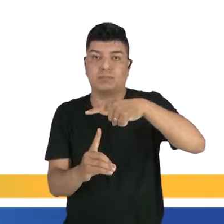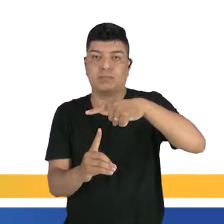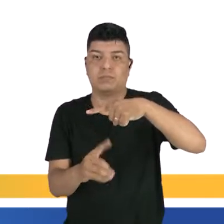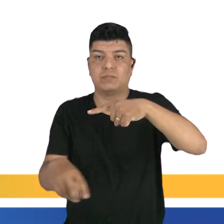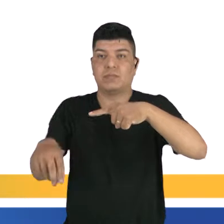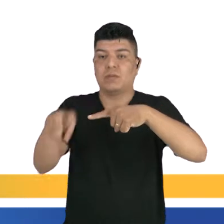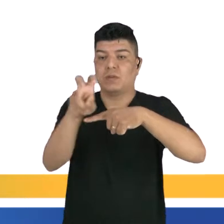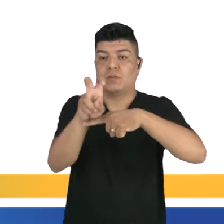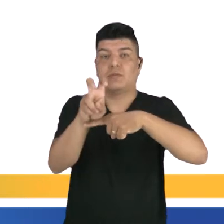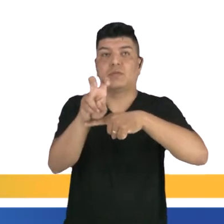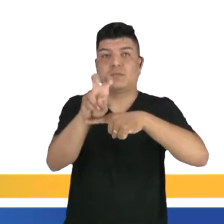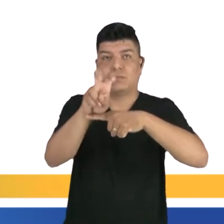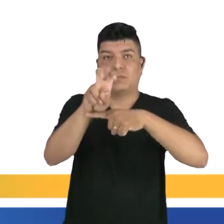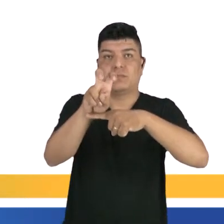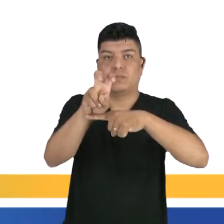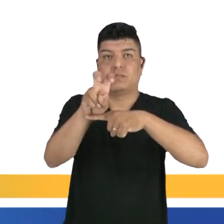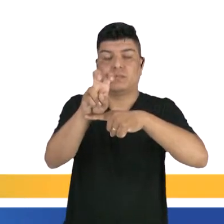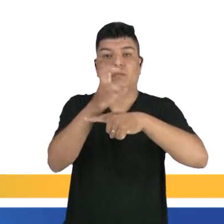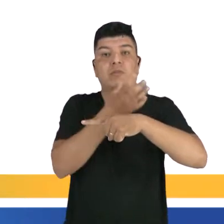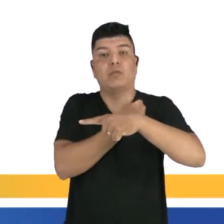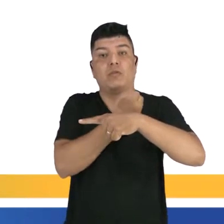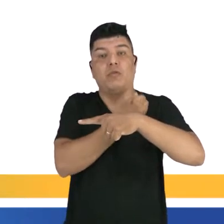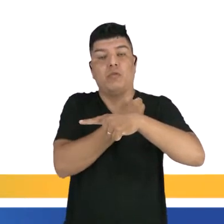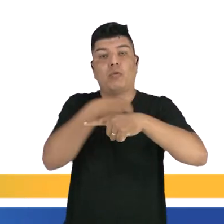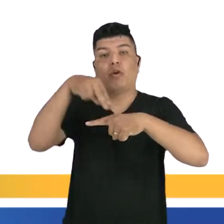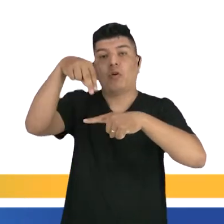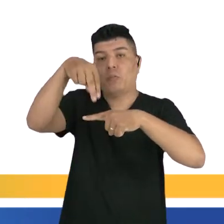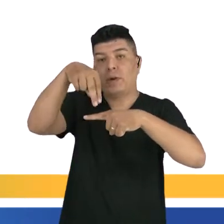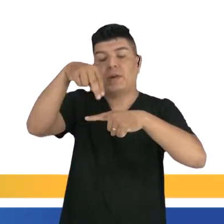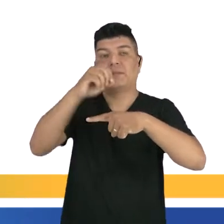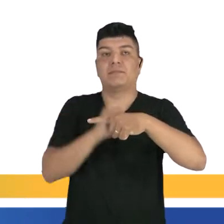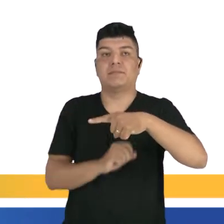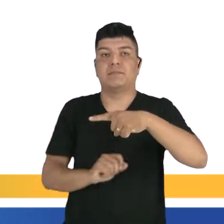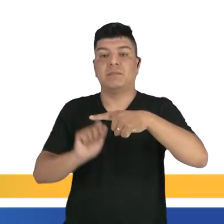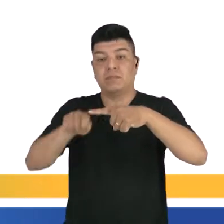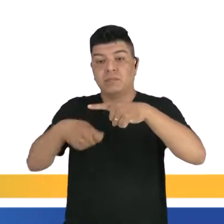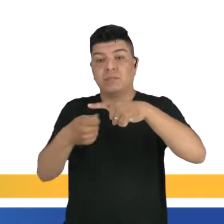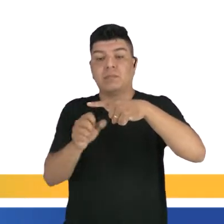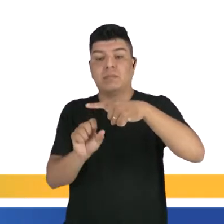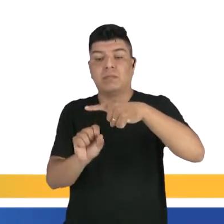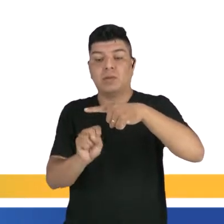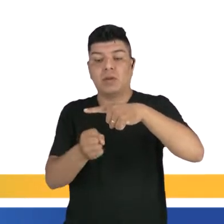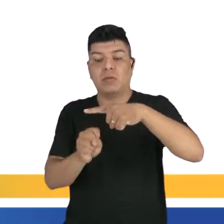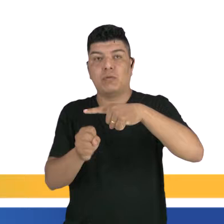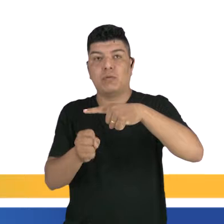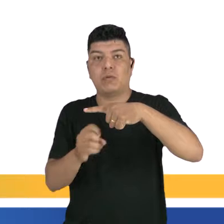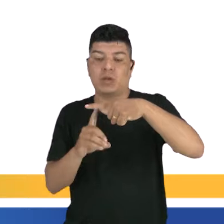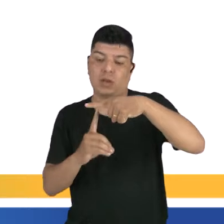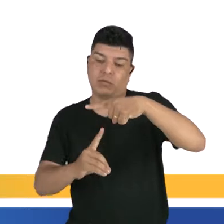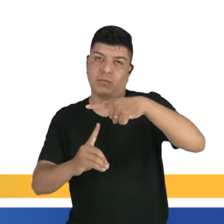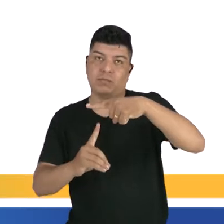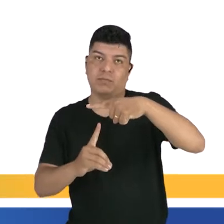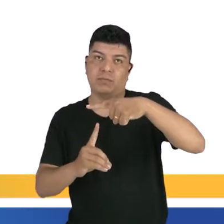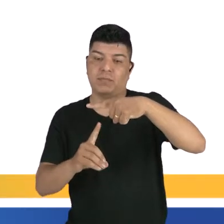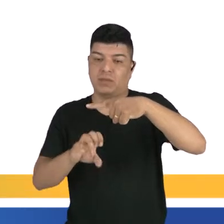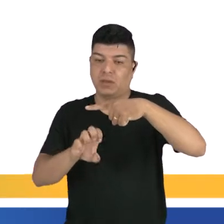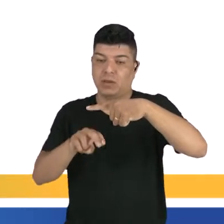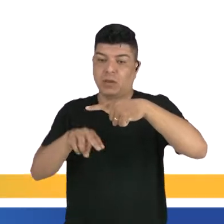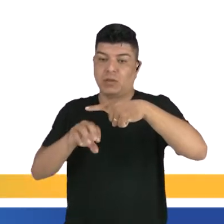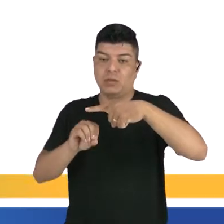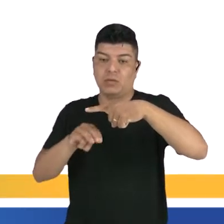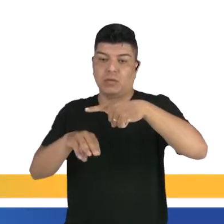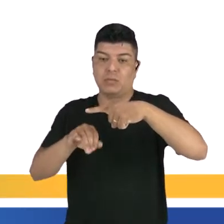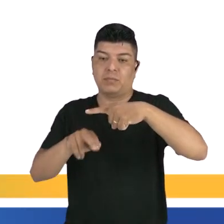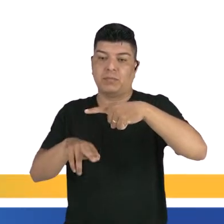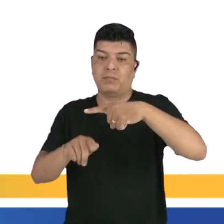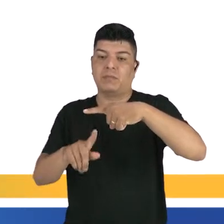o 5 que fica acima do traço eu chamo numerador e o 8 que ficou abaixo do traço é o denominador, ok?